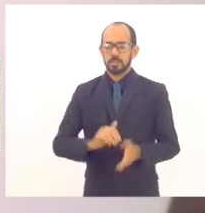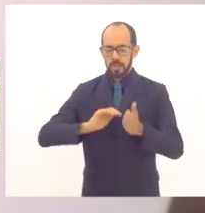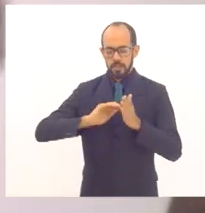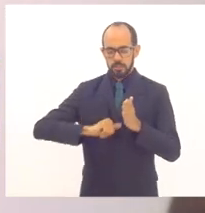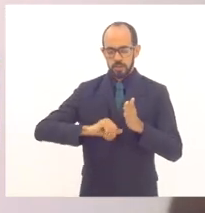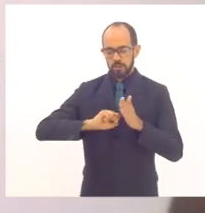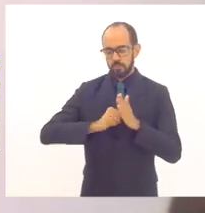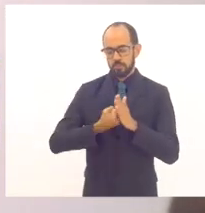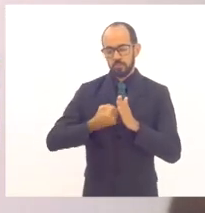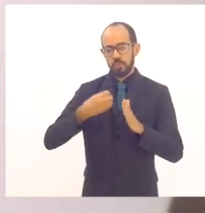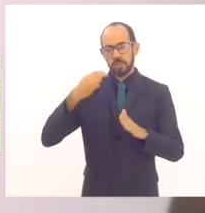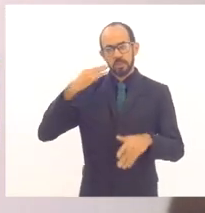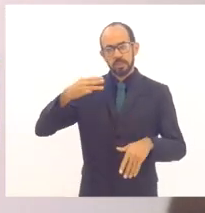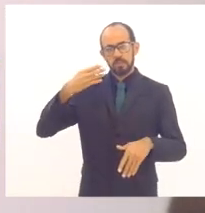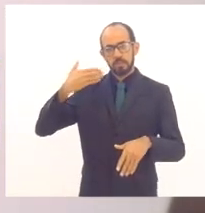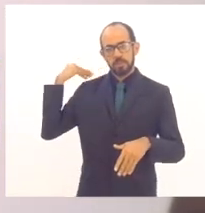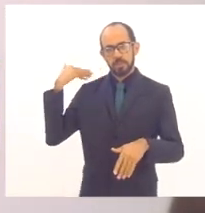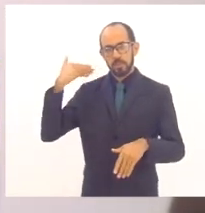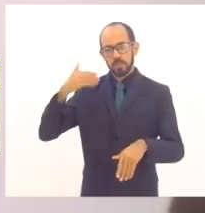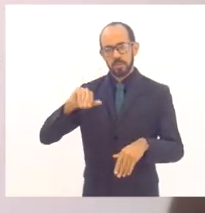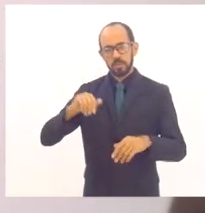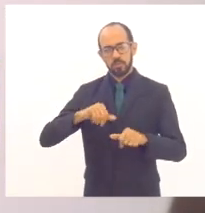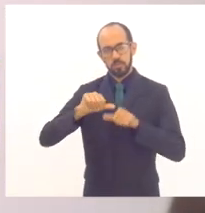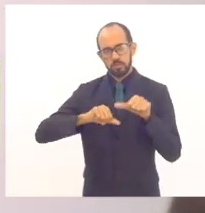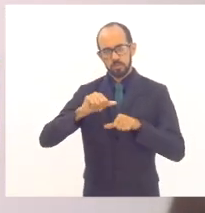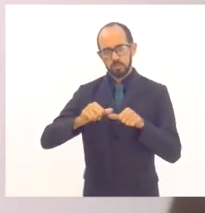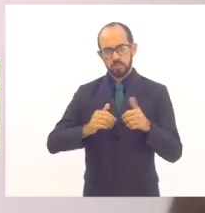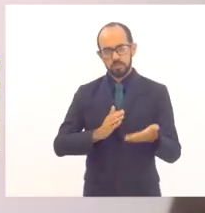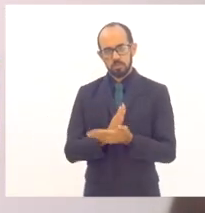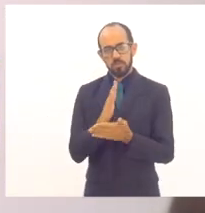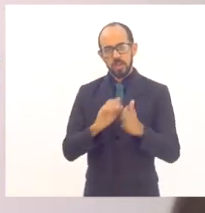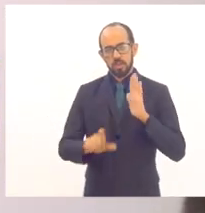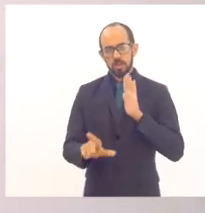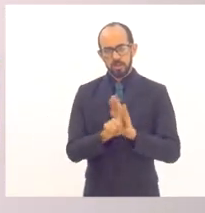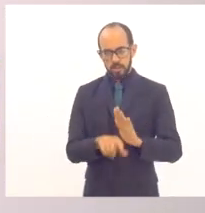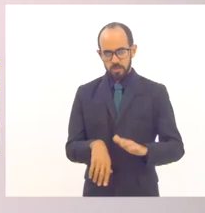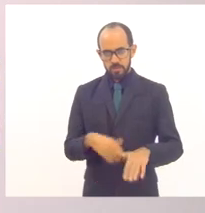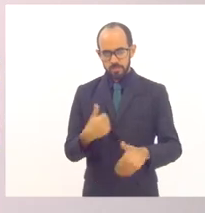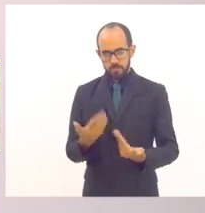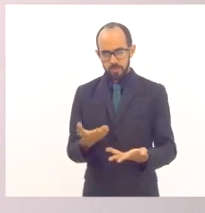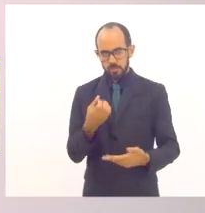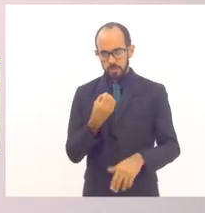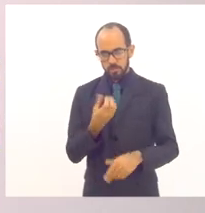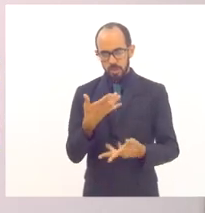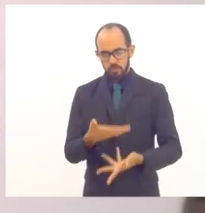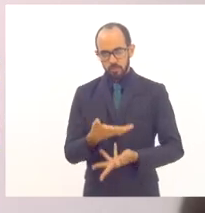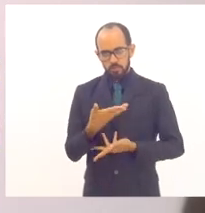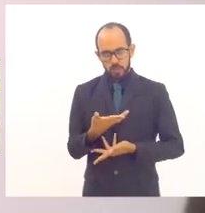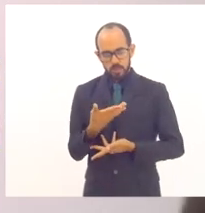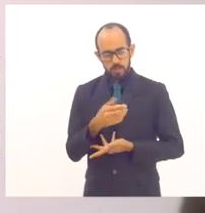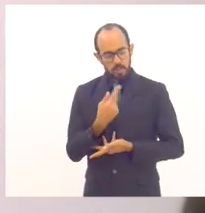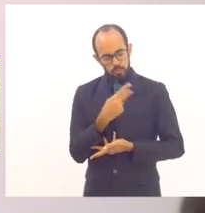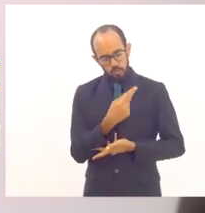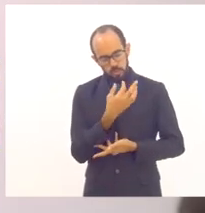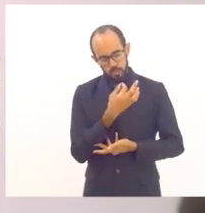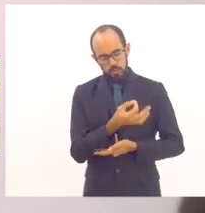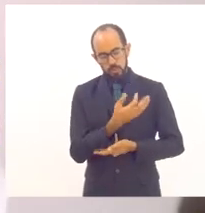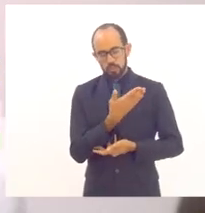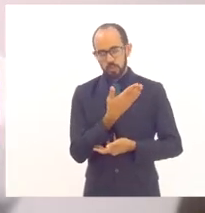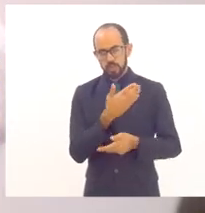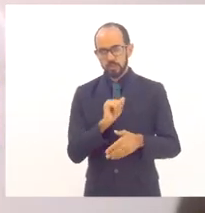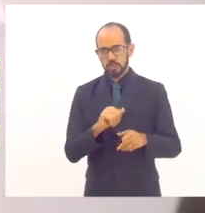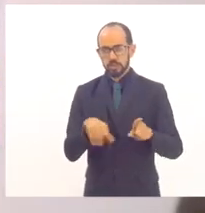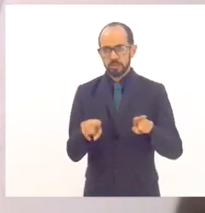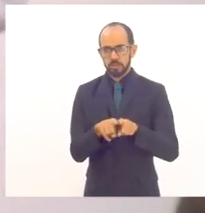foi há 3 semanas atrás e virou lei. Então, quero dizer que serão bem-vindas as suas sugestões